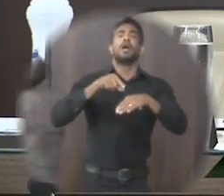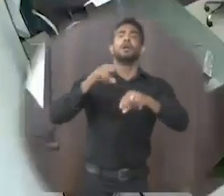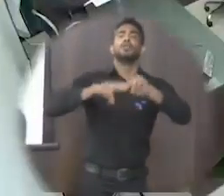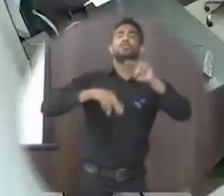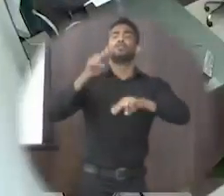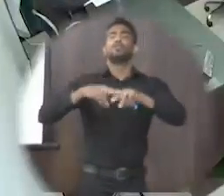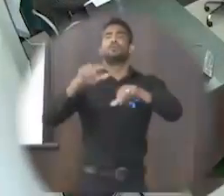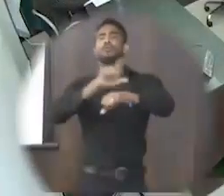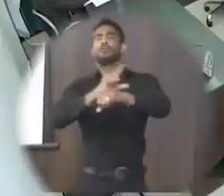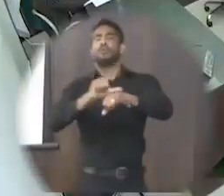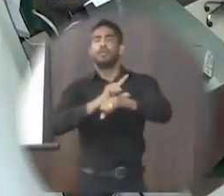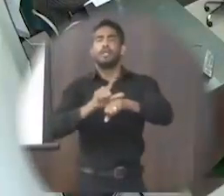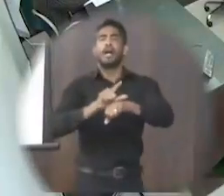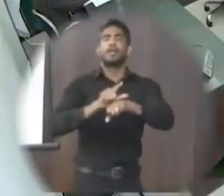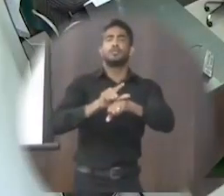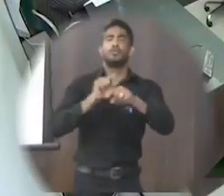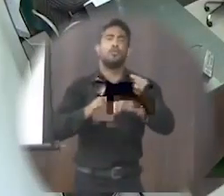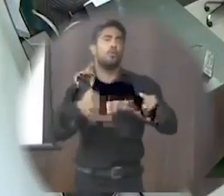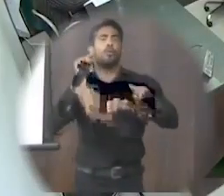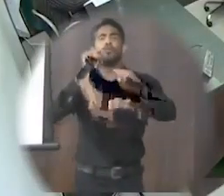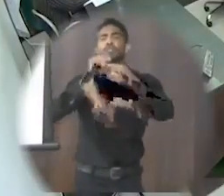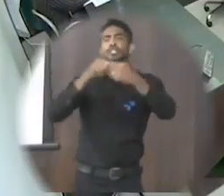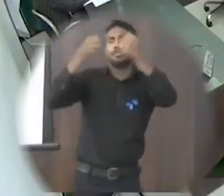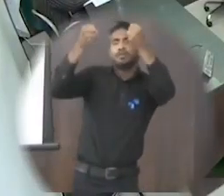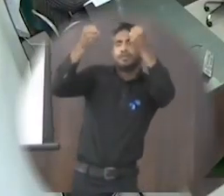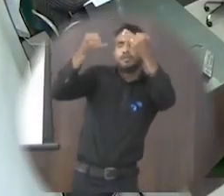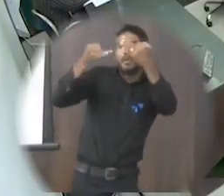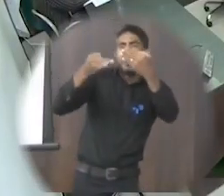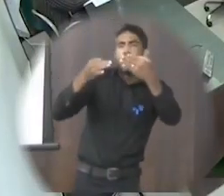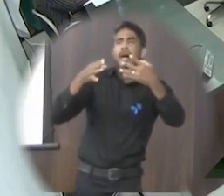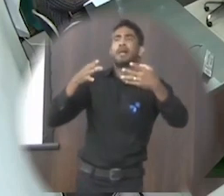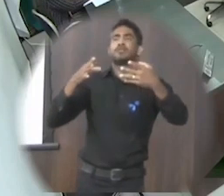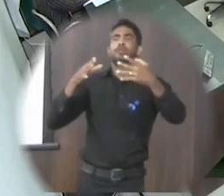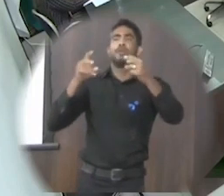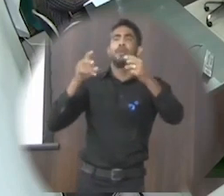com o objetivo de sensibilizar sobre o abuso e a violência contra os idosos, a ser